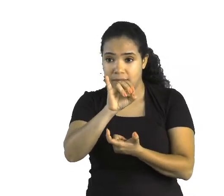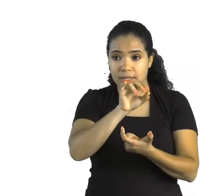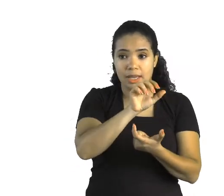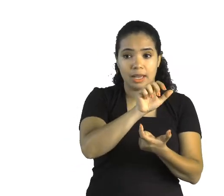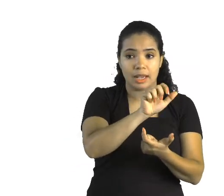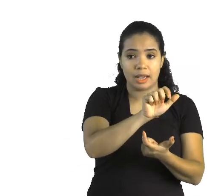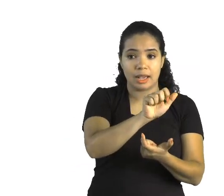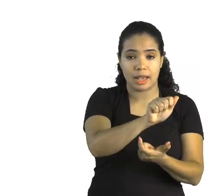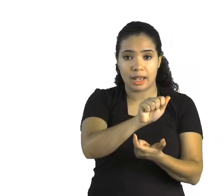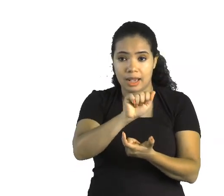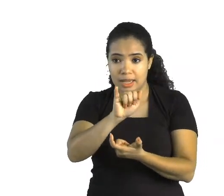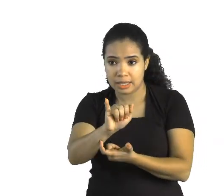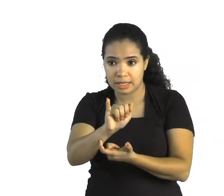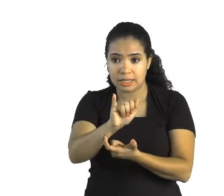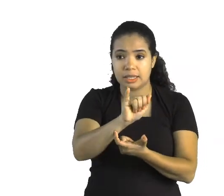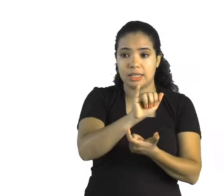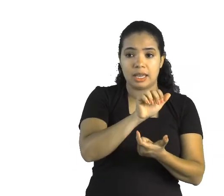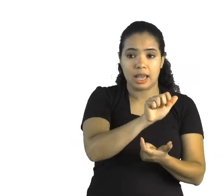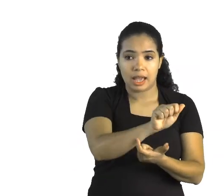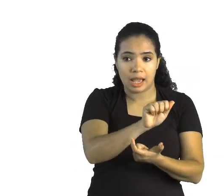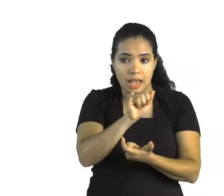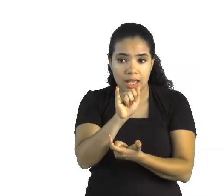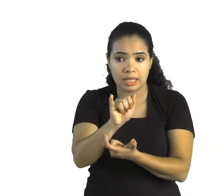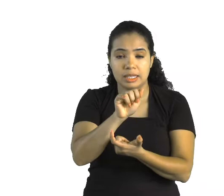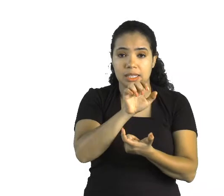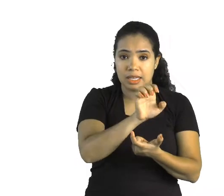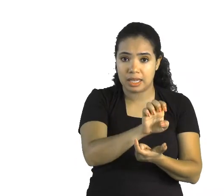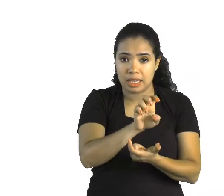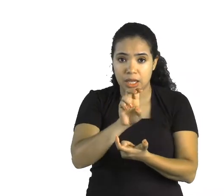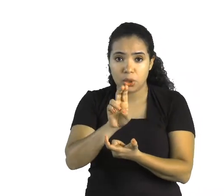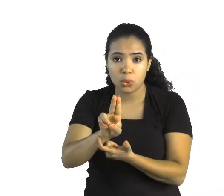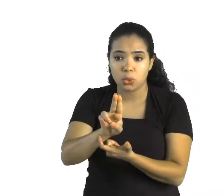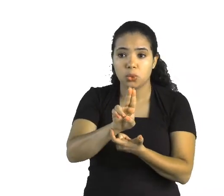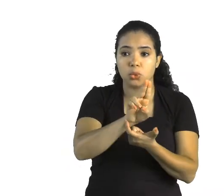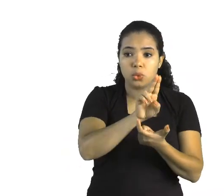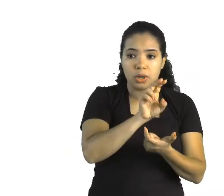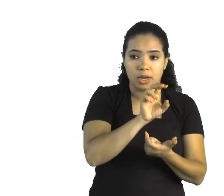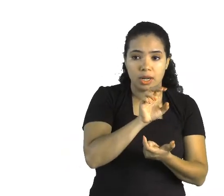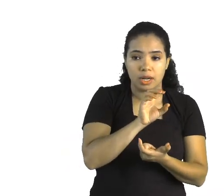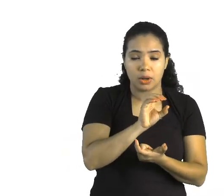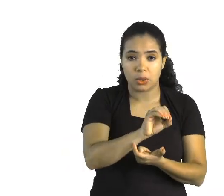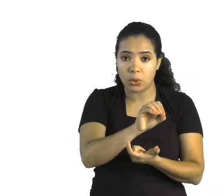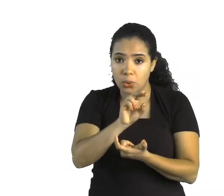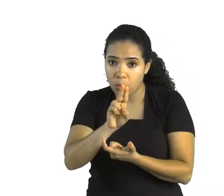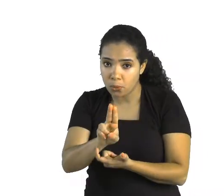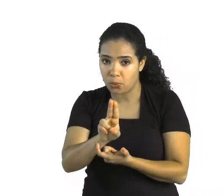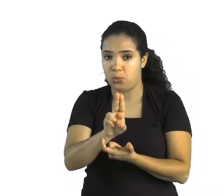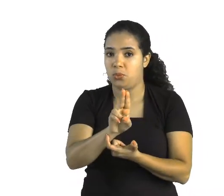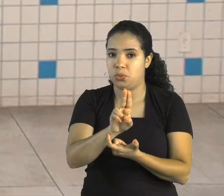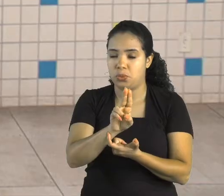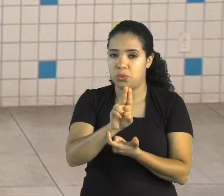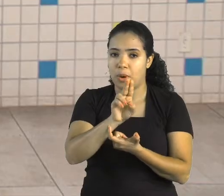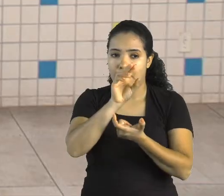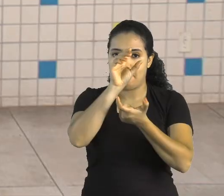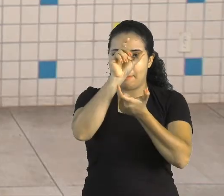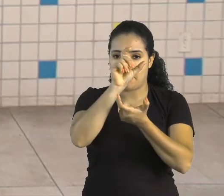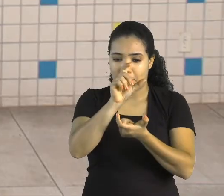ai, eu, ou. E logo em seguida nós temos o S com som de Z. Conseguiram